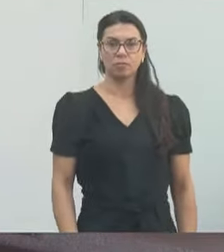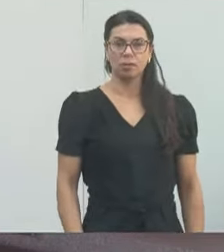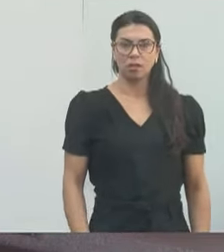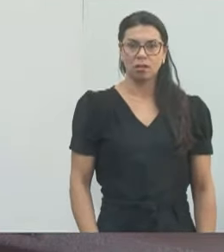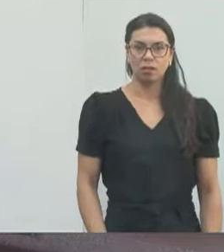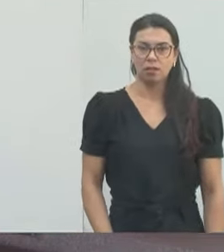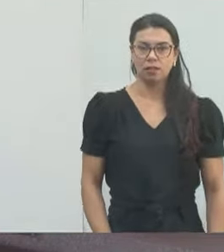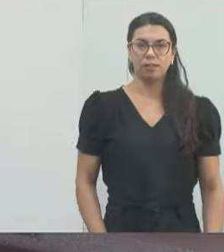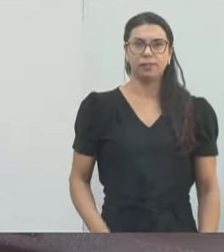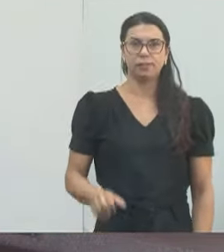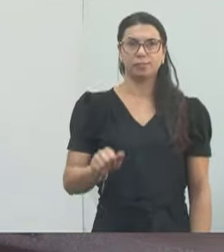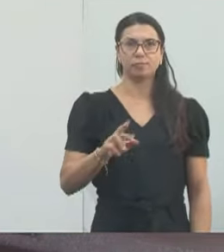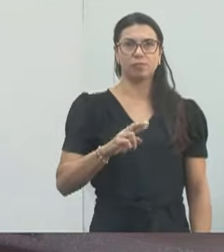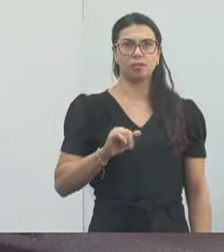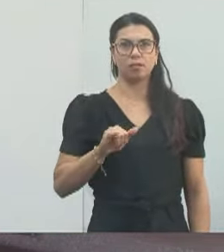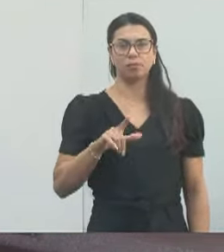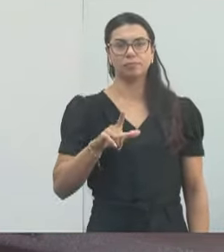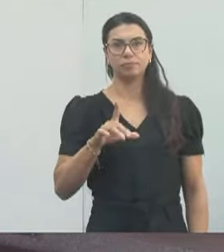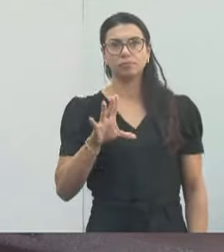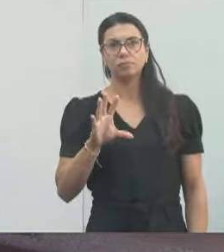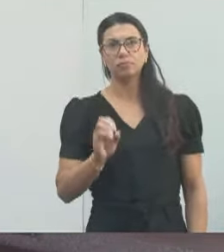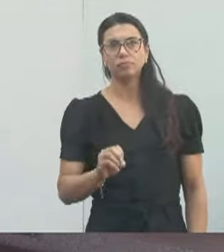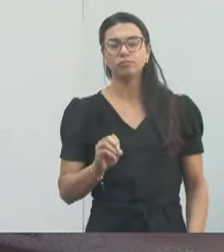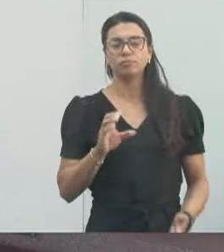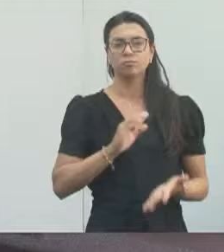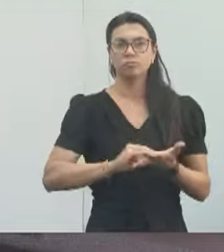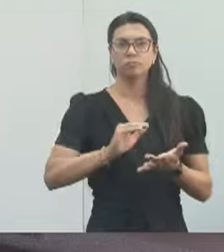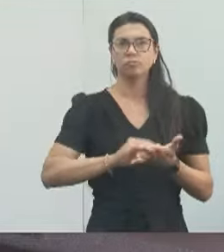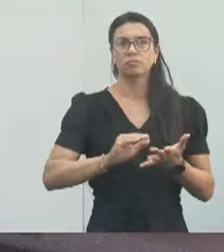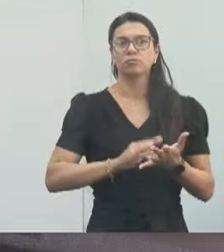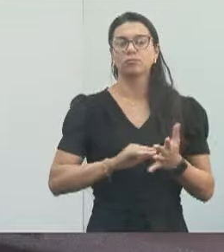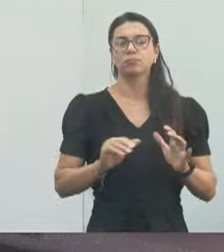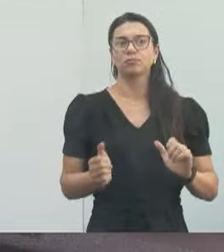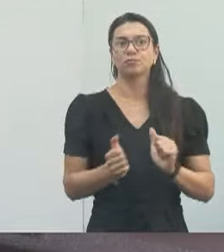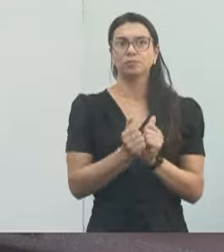arild Dom Batista secretári adjunto de